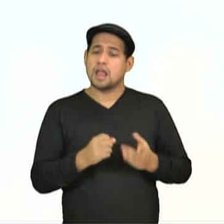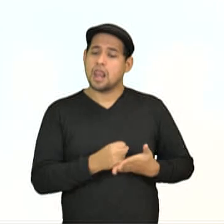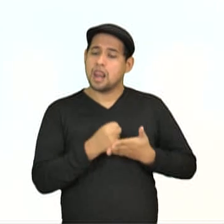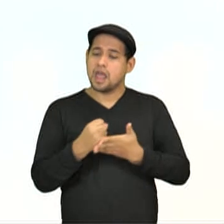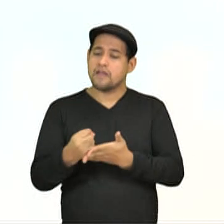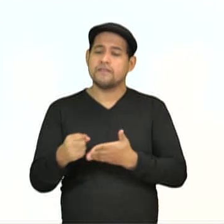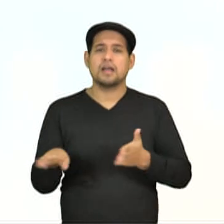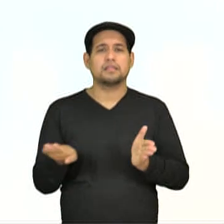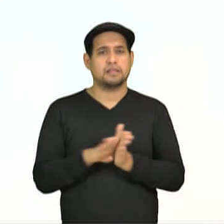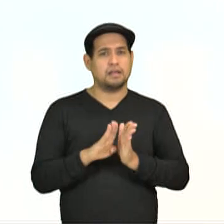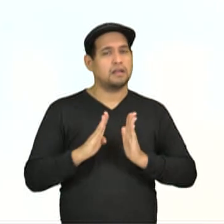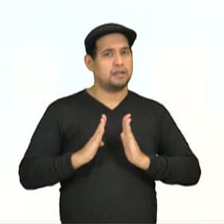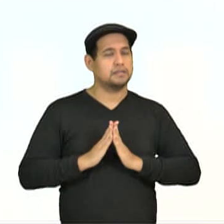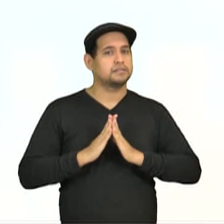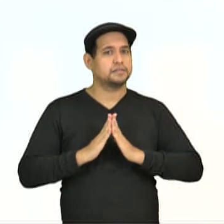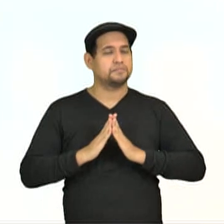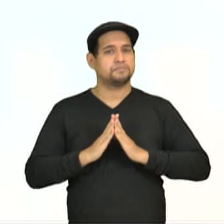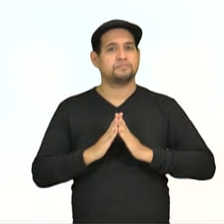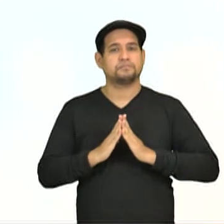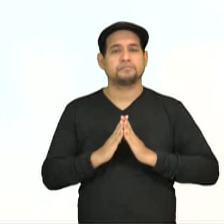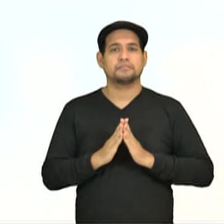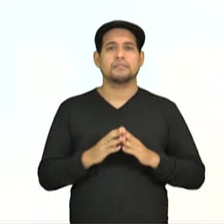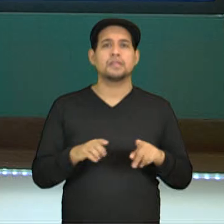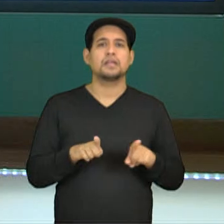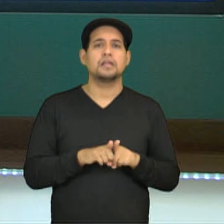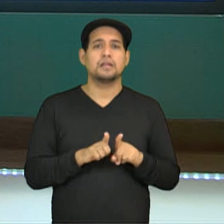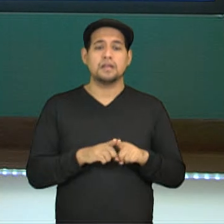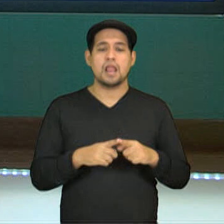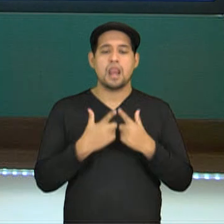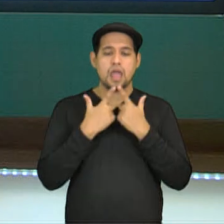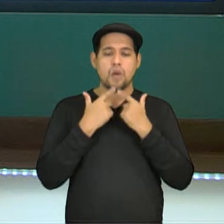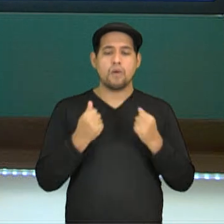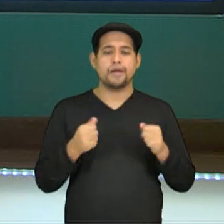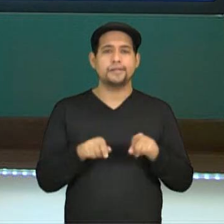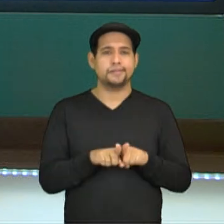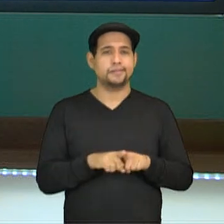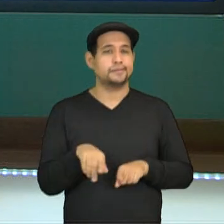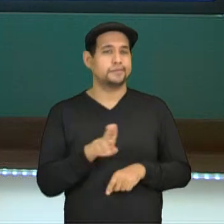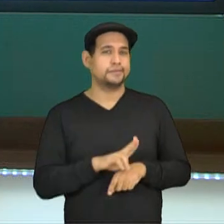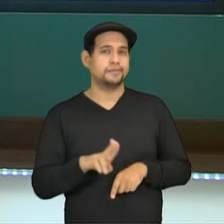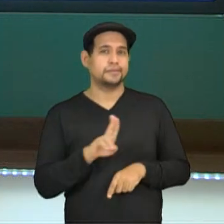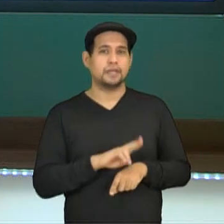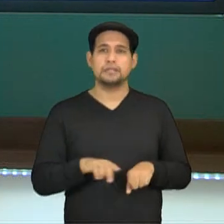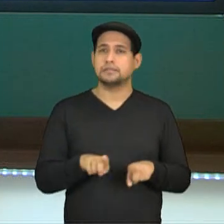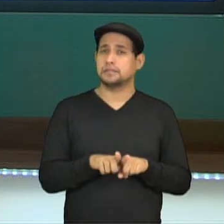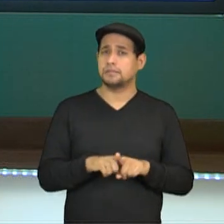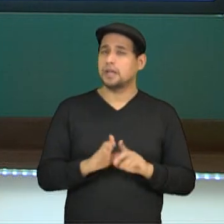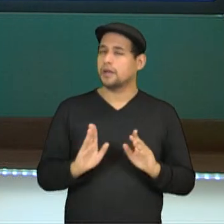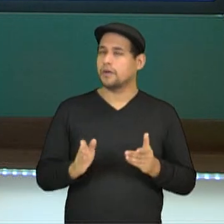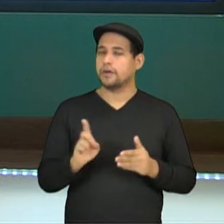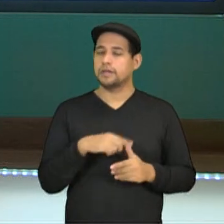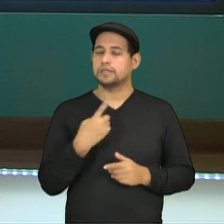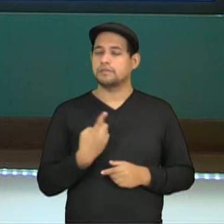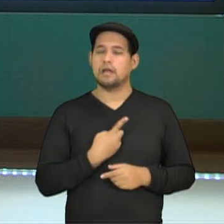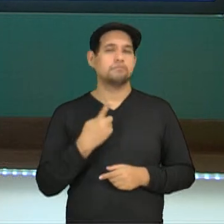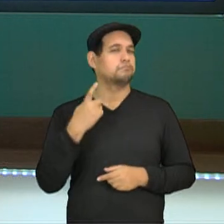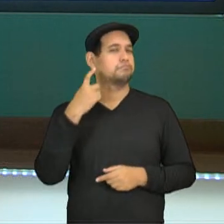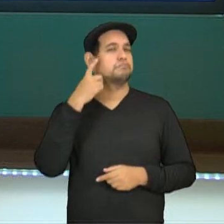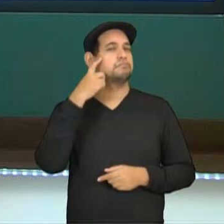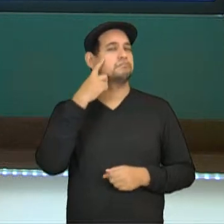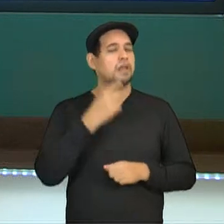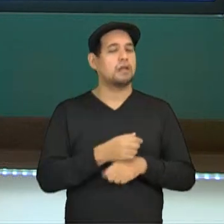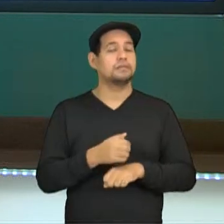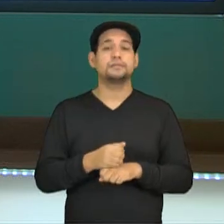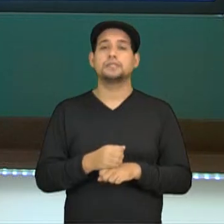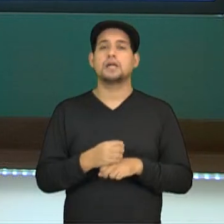casa. Então, percebam ali, né, a questão da linguagem utilizada, e agora a gente já vai pensar na resposta da